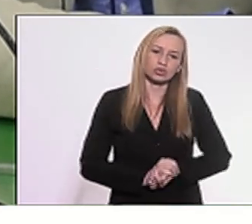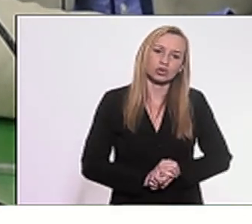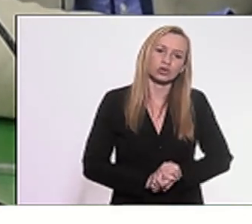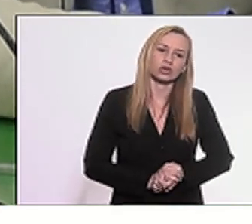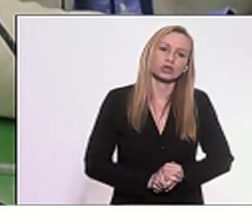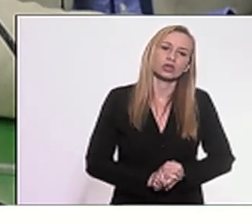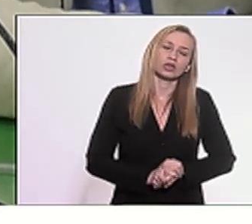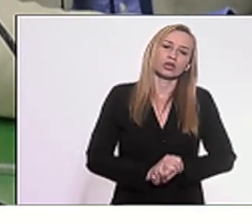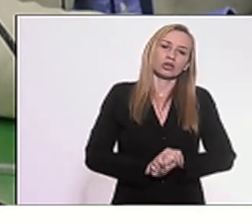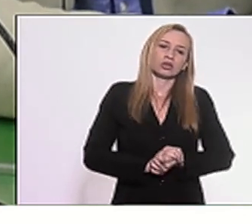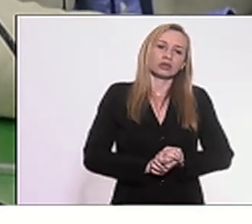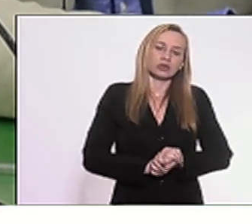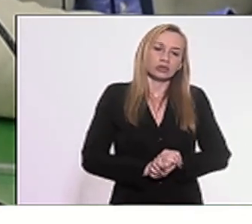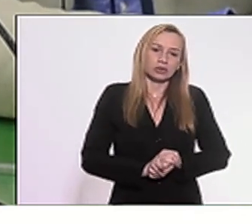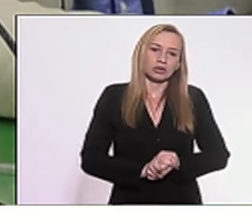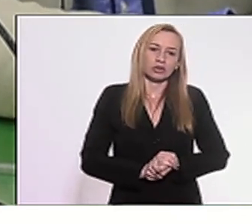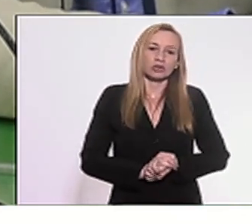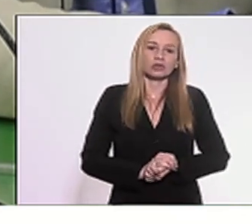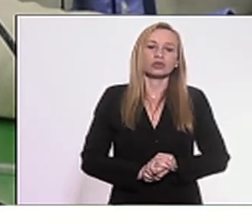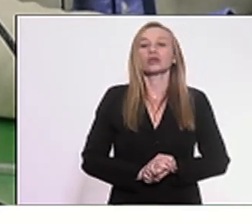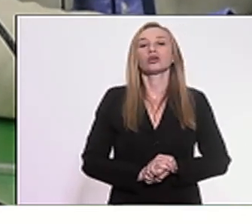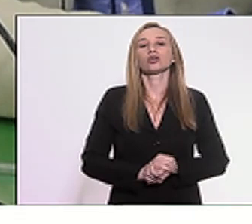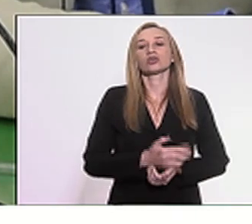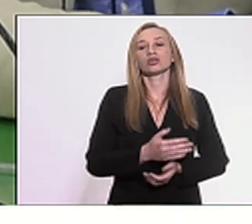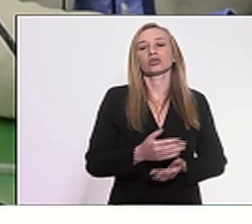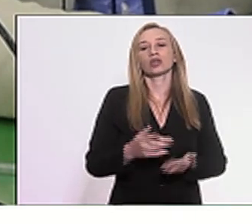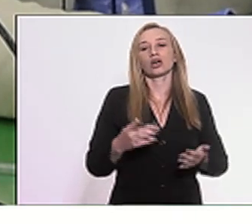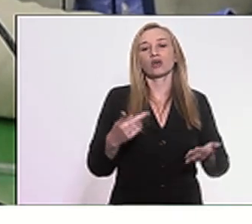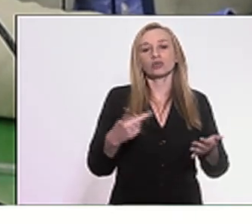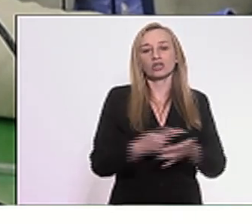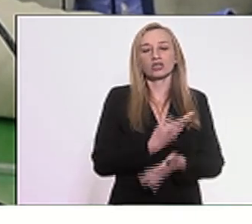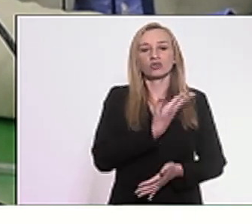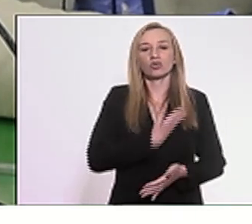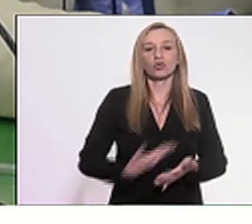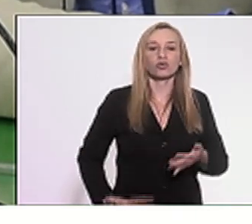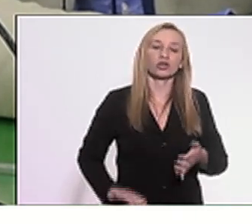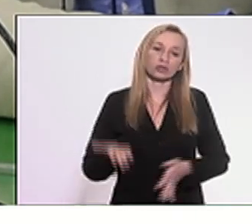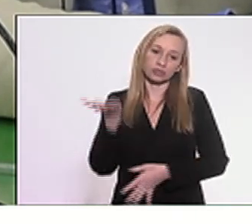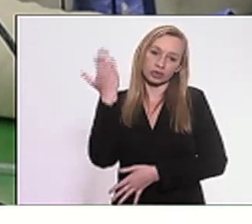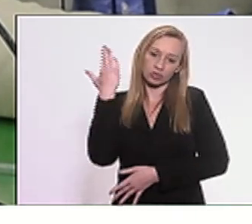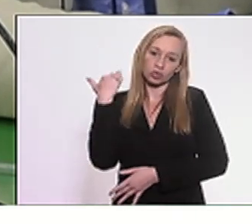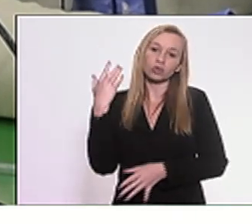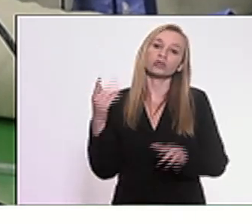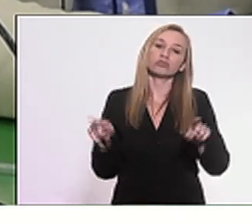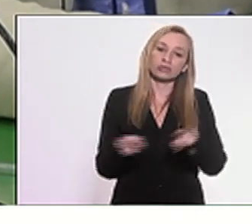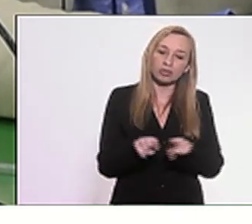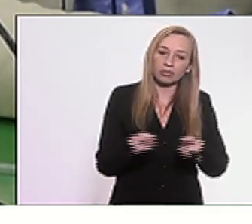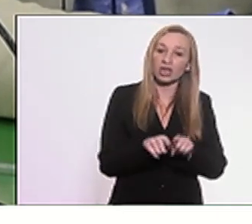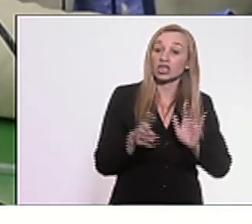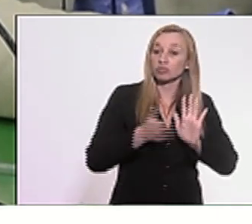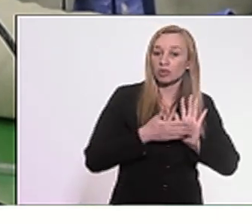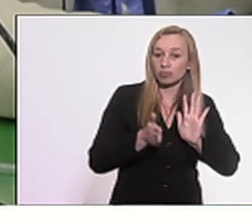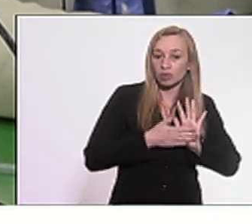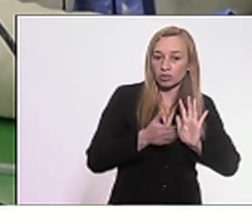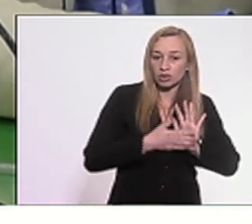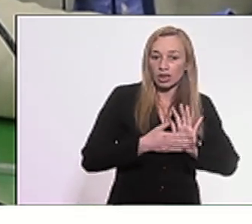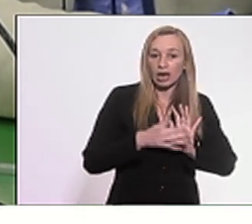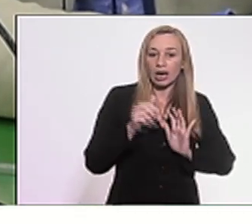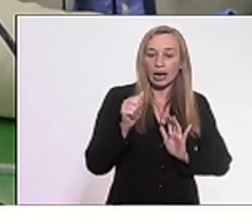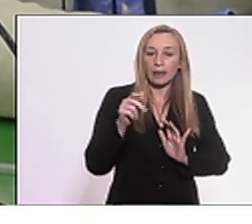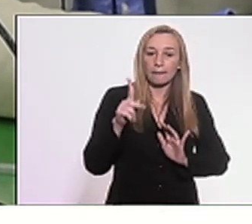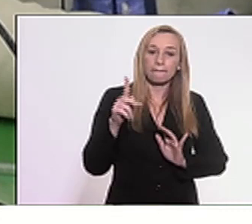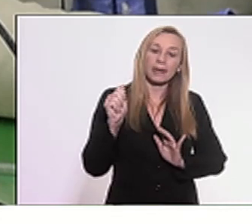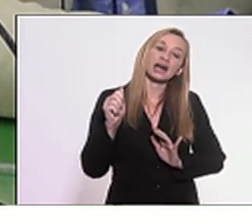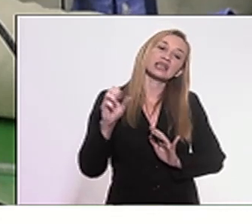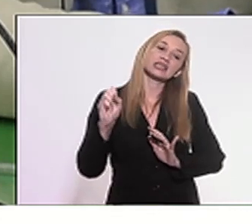exclusões arbitrárias que foram praticadas pelo governo anterior e também as propostas que a APASEPOL vai fazer ao